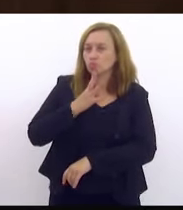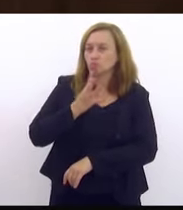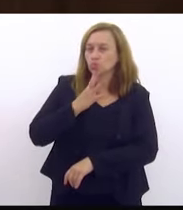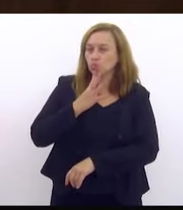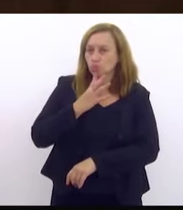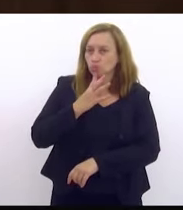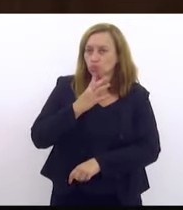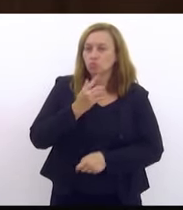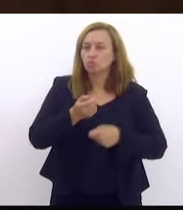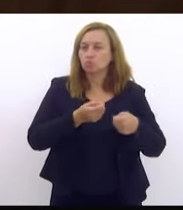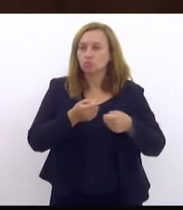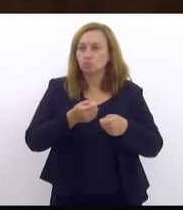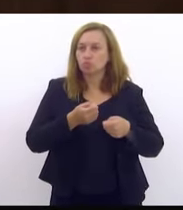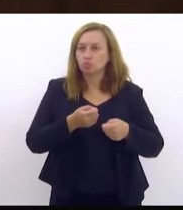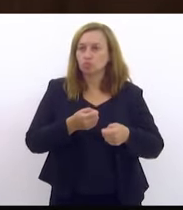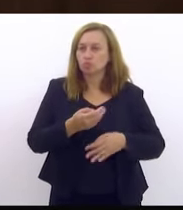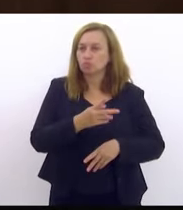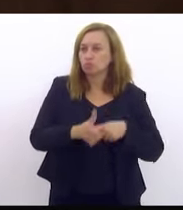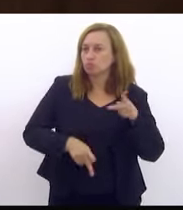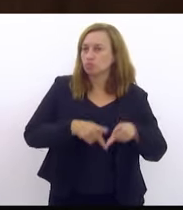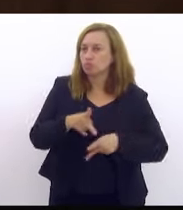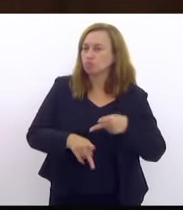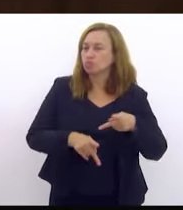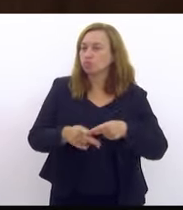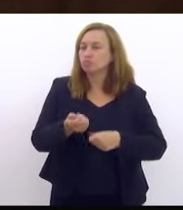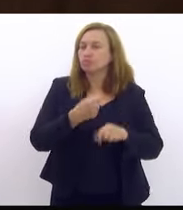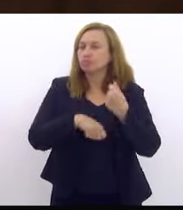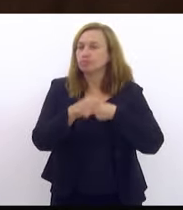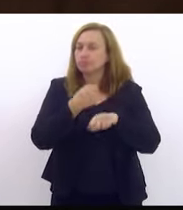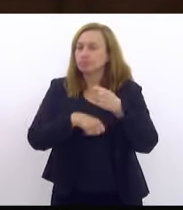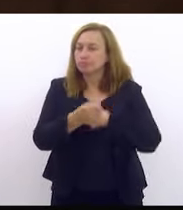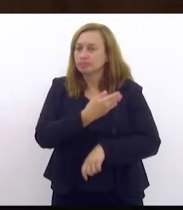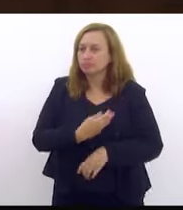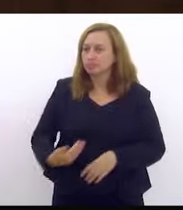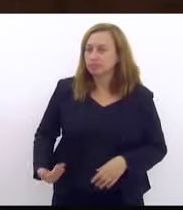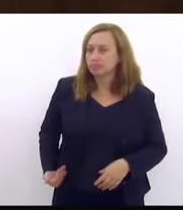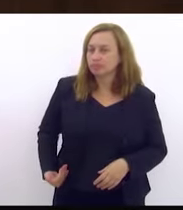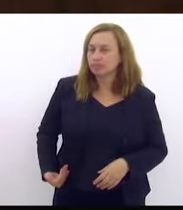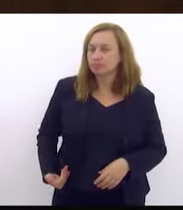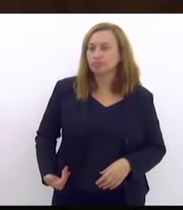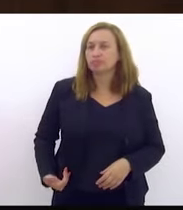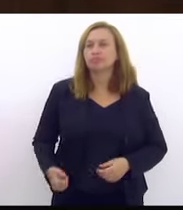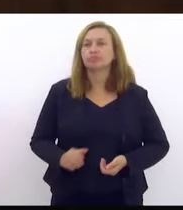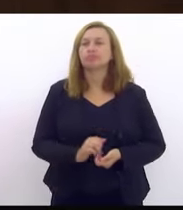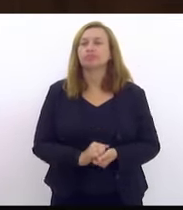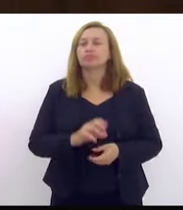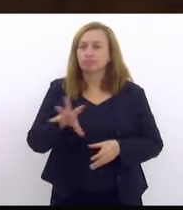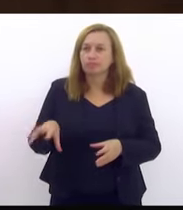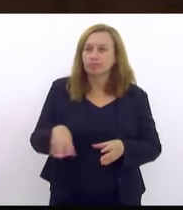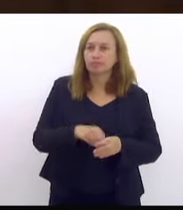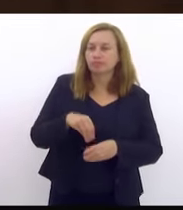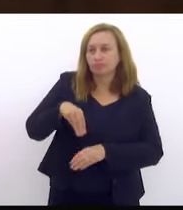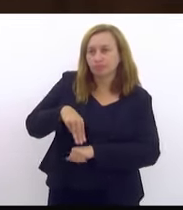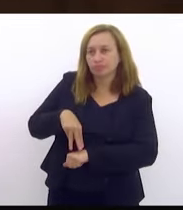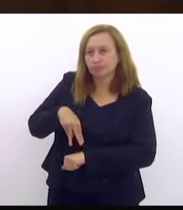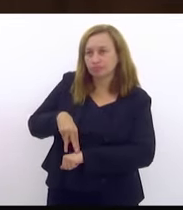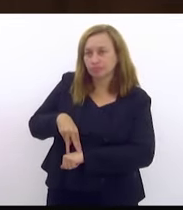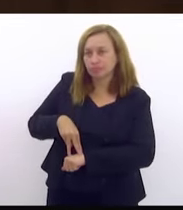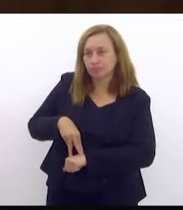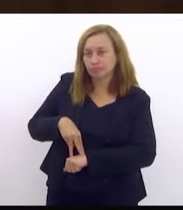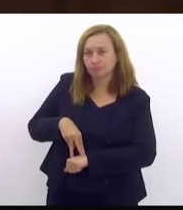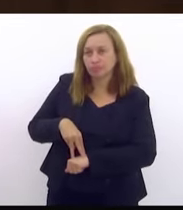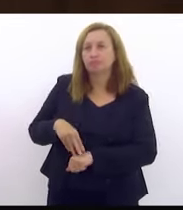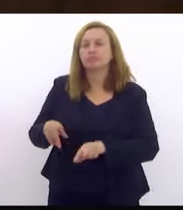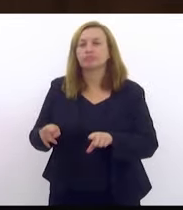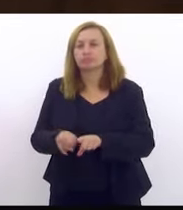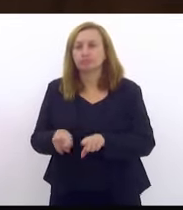que estabelece um parâmetro para a administração pública do espaço, que inclui o sambódromo, mas não só. E,